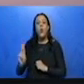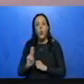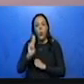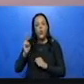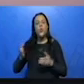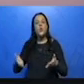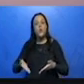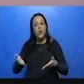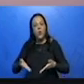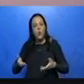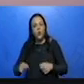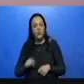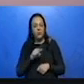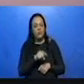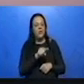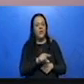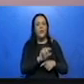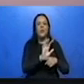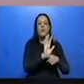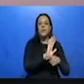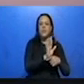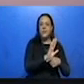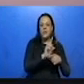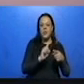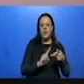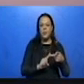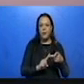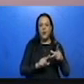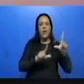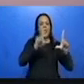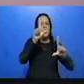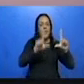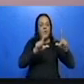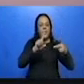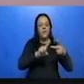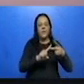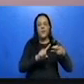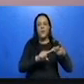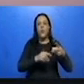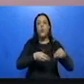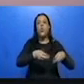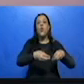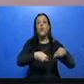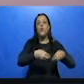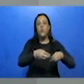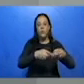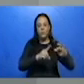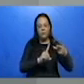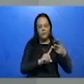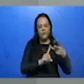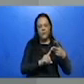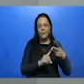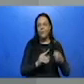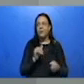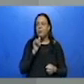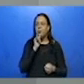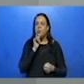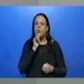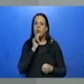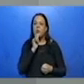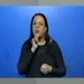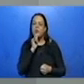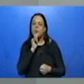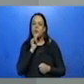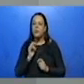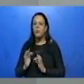pela televisão, seriados, novelas, com grande resultado de envolvimento. Quer ver, por exemplo, quando eu pego lá uma